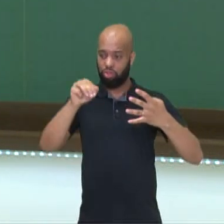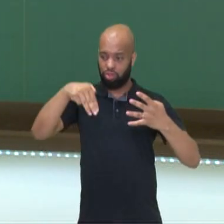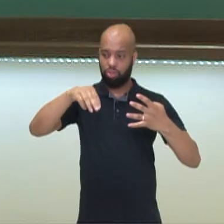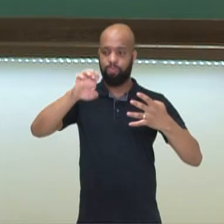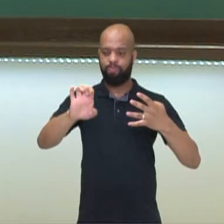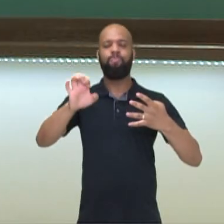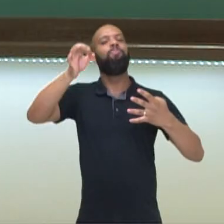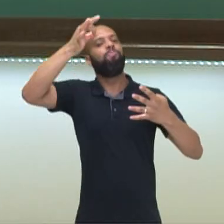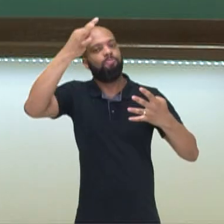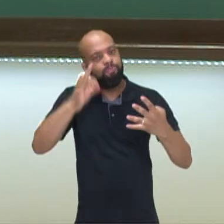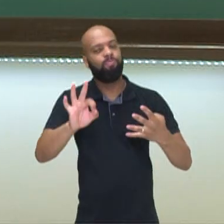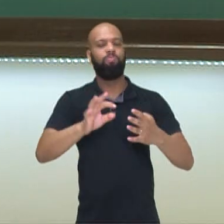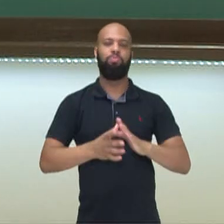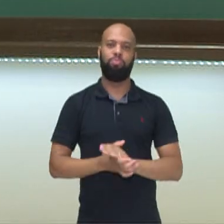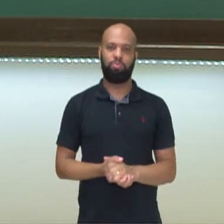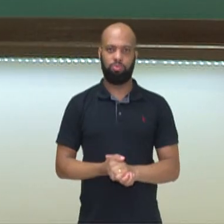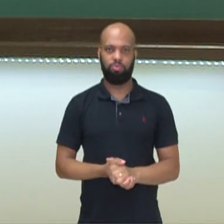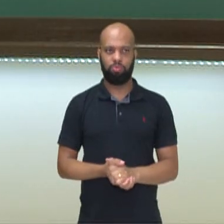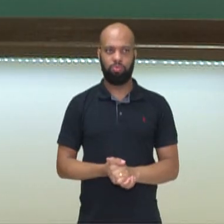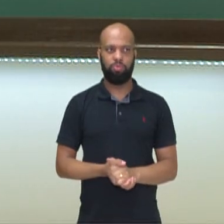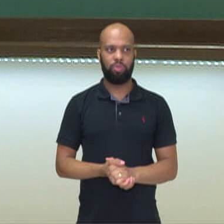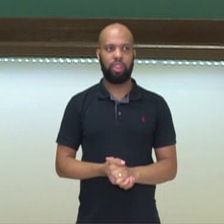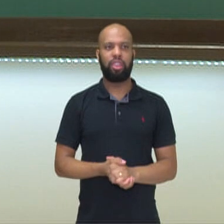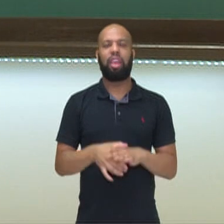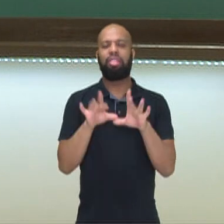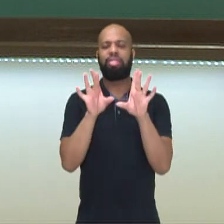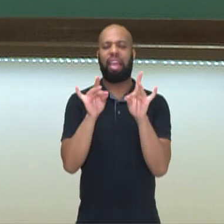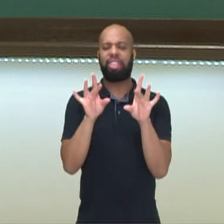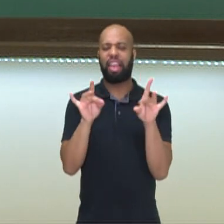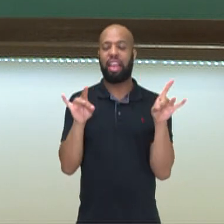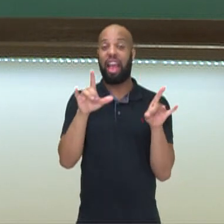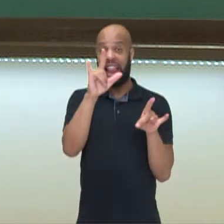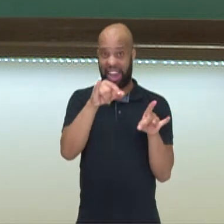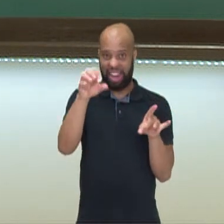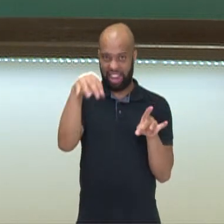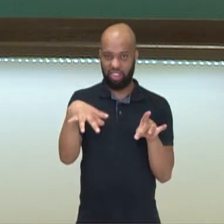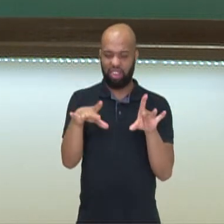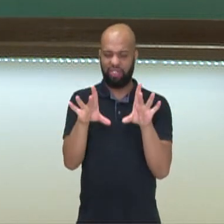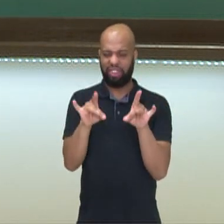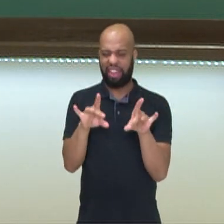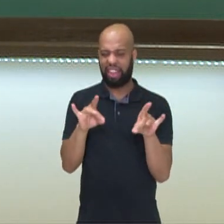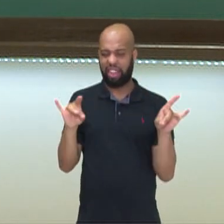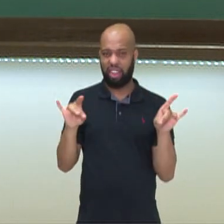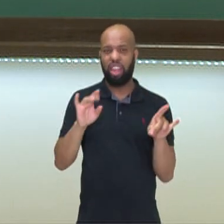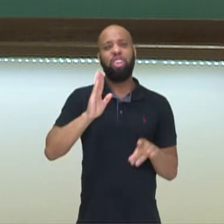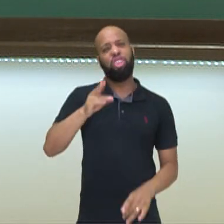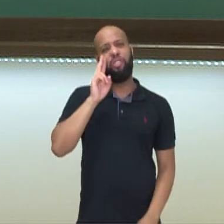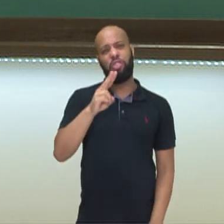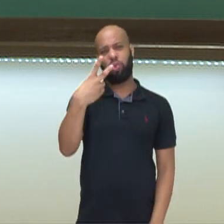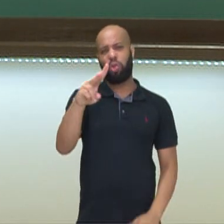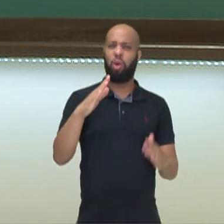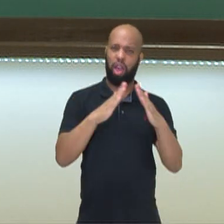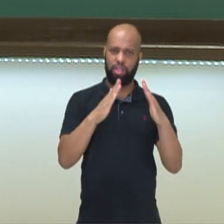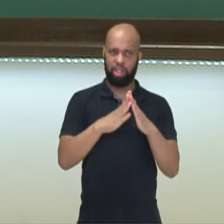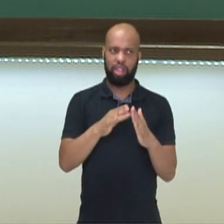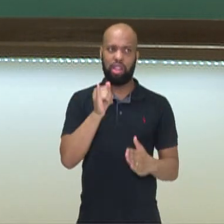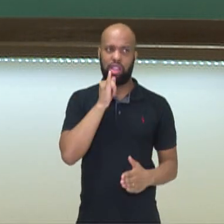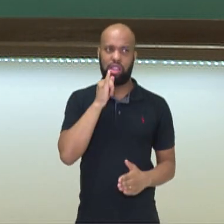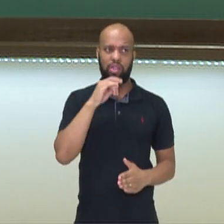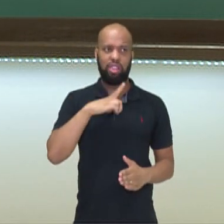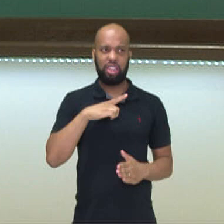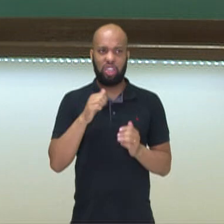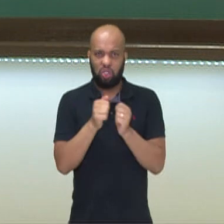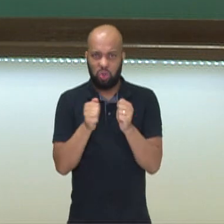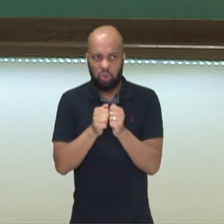o chorume. Sim, aquele líquido que sai do lixo. Você já até viu na sua casa. Tá, e junto com ele, às